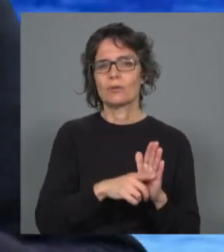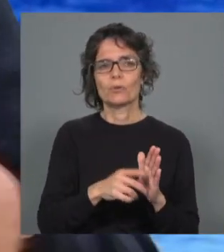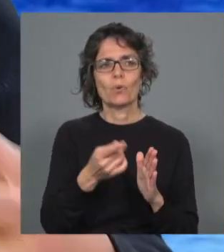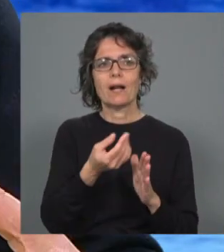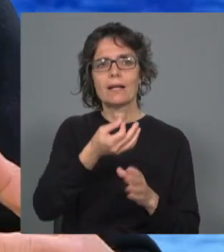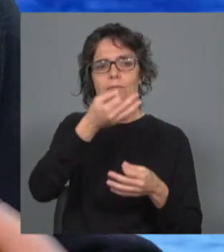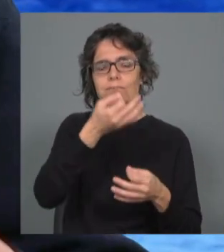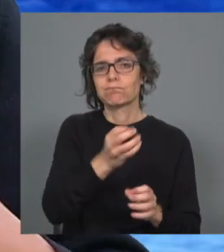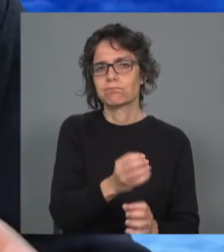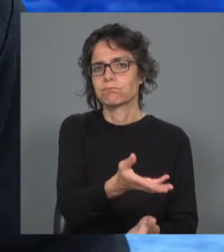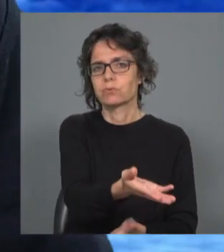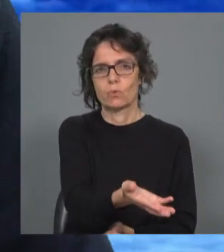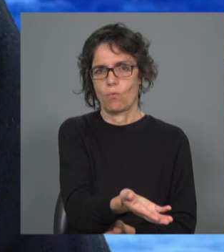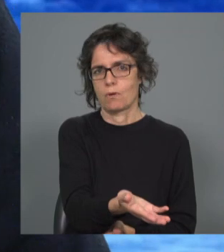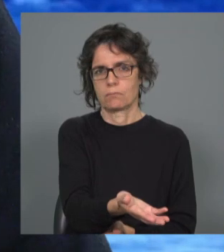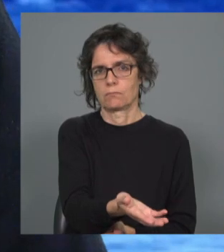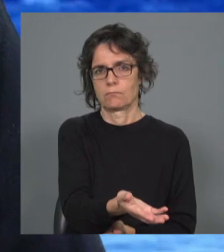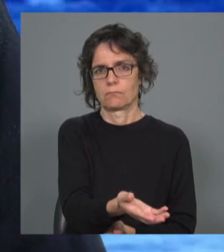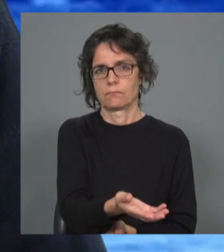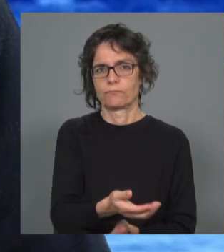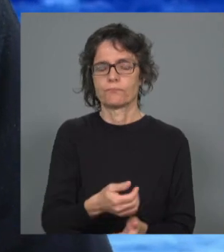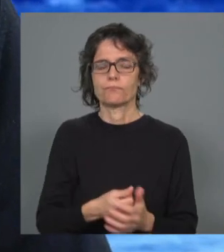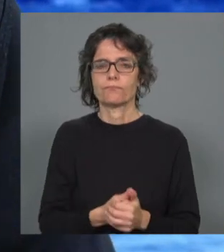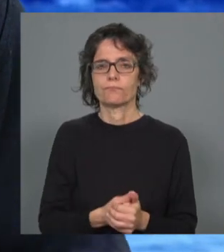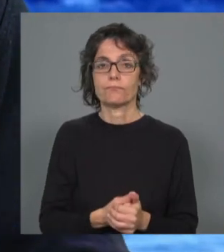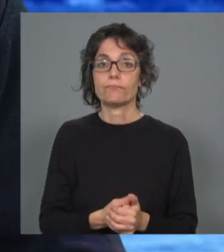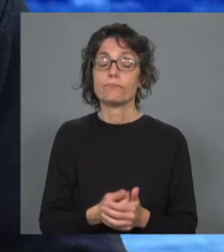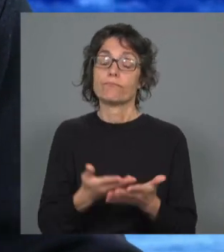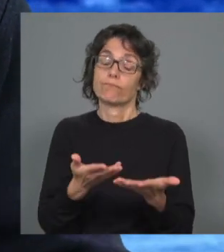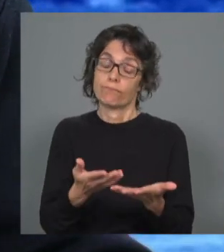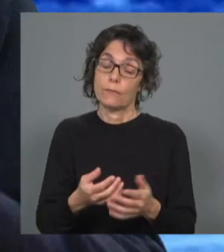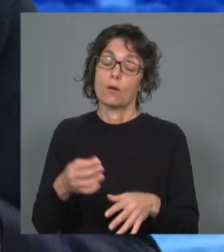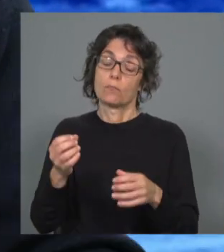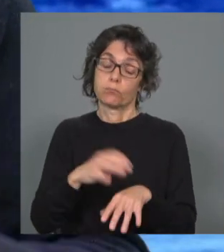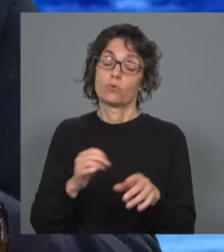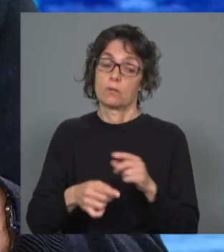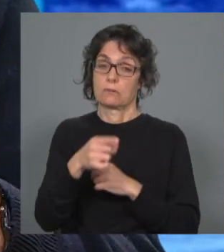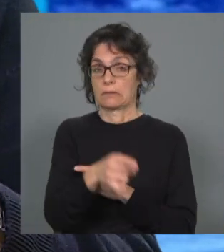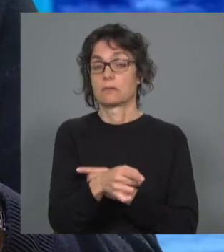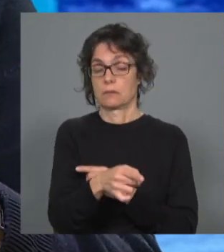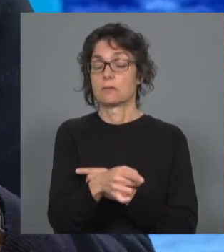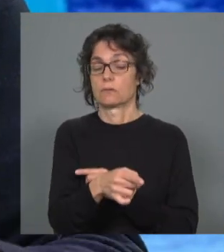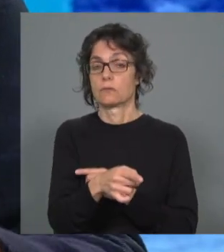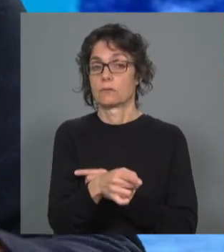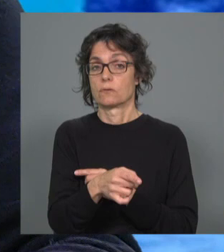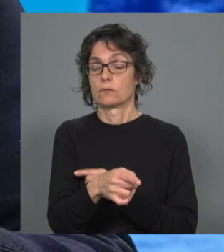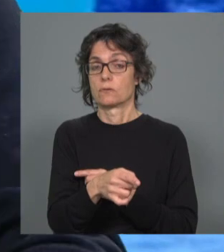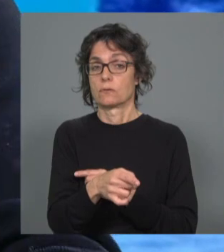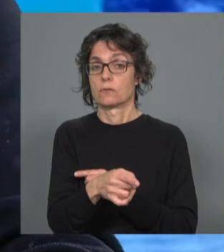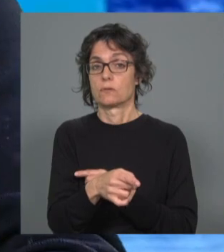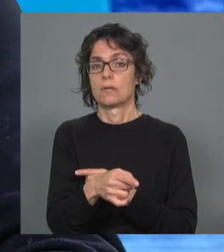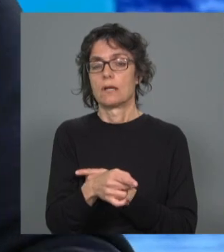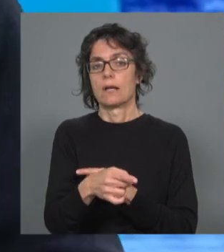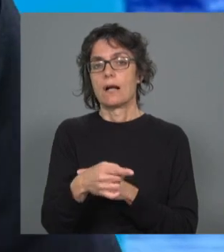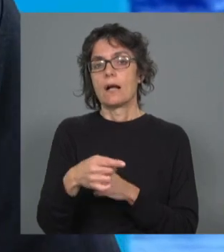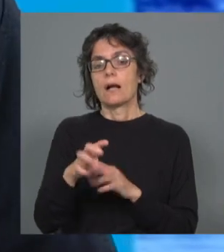irregularidades e incumprimentos neste mundo. E, portanto, digamos, é isso que ainda afeta muito a